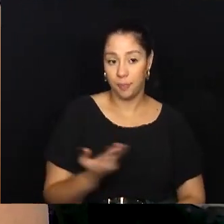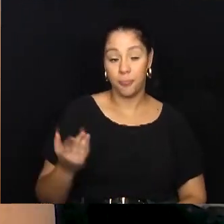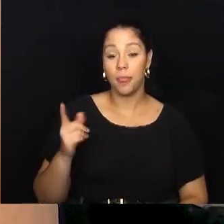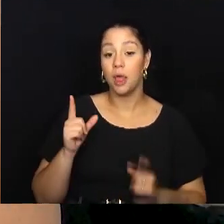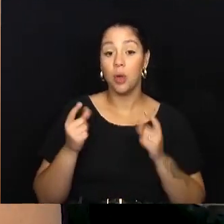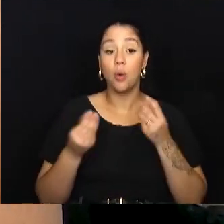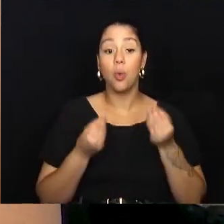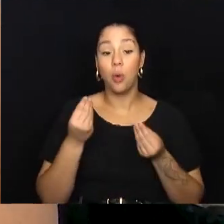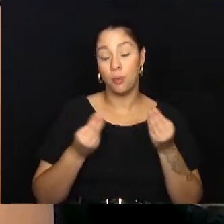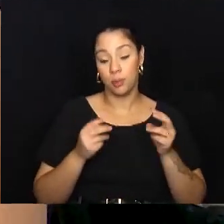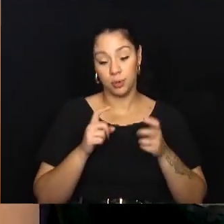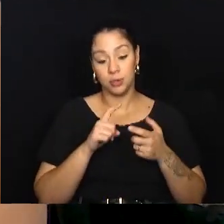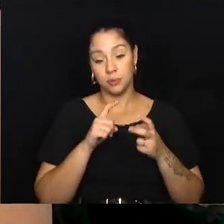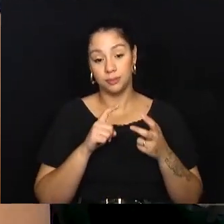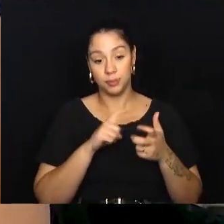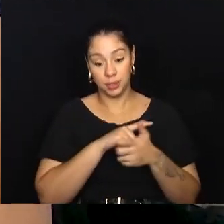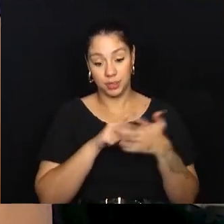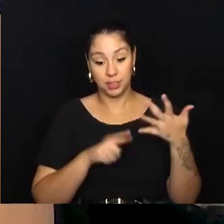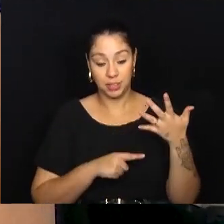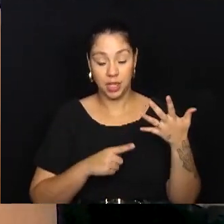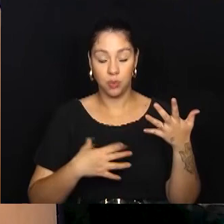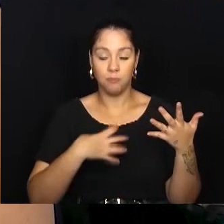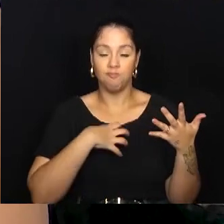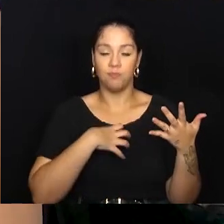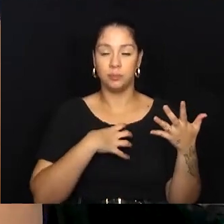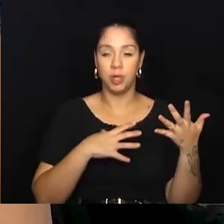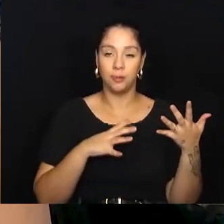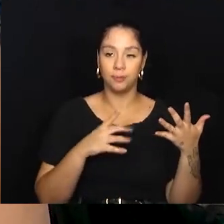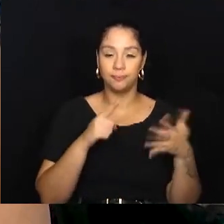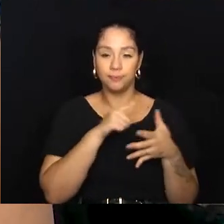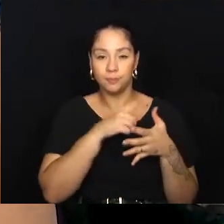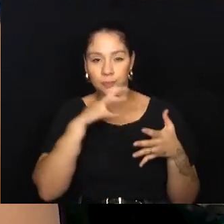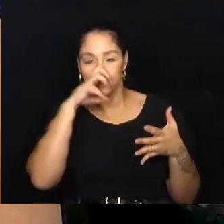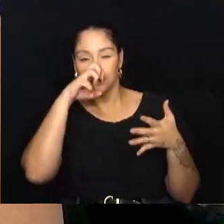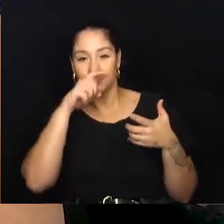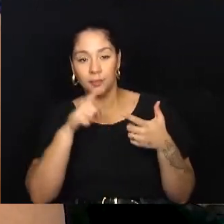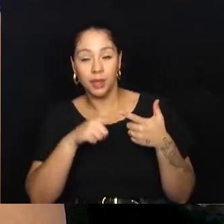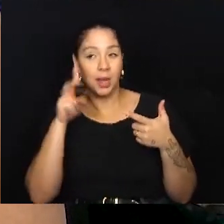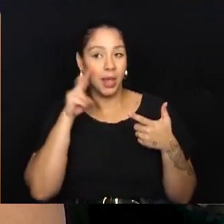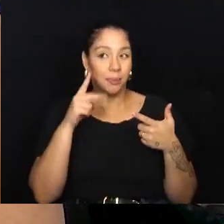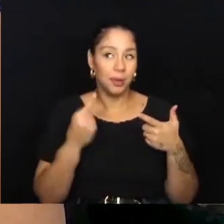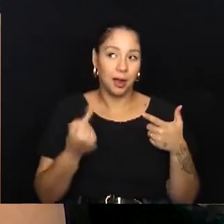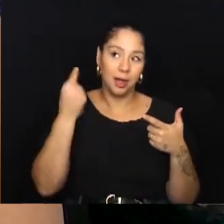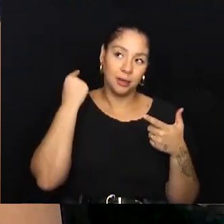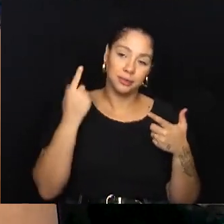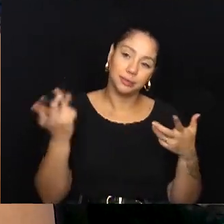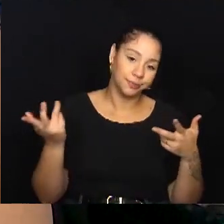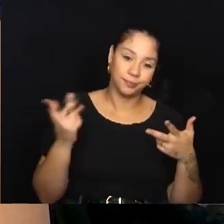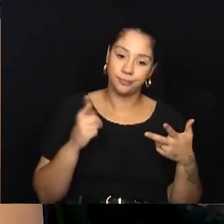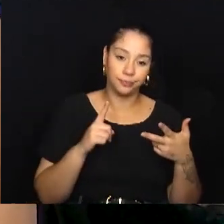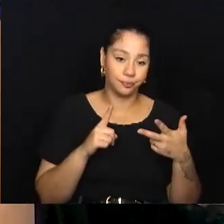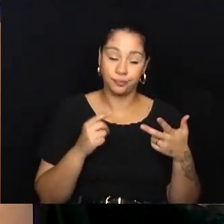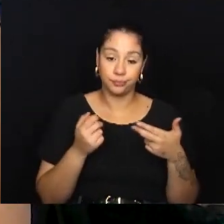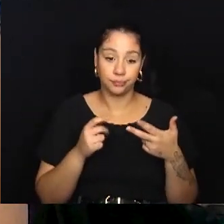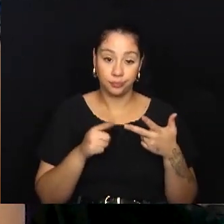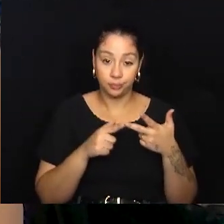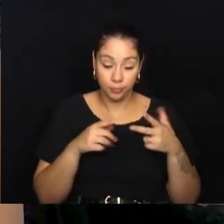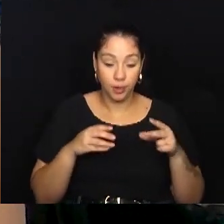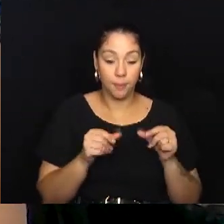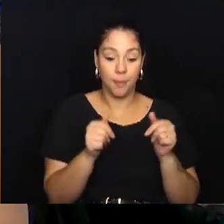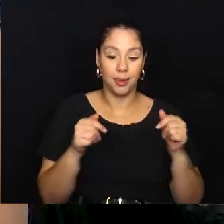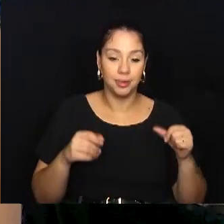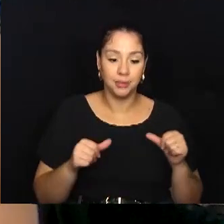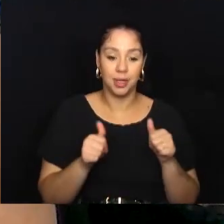né? Por meio dos cinco sentidos. Então a gente traz um cheiro, a gente traz uma lembrança, a gente traz